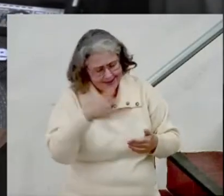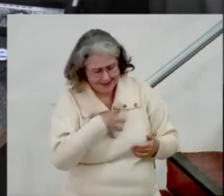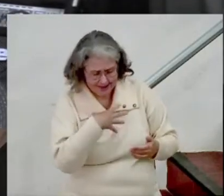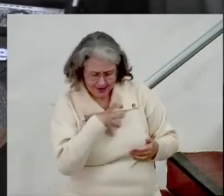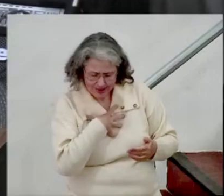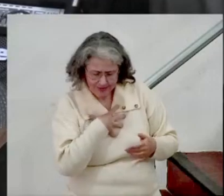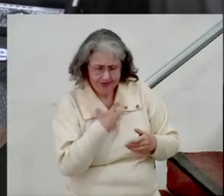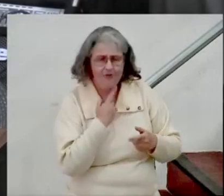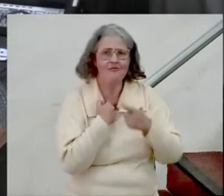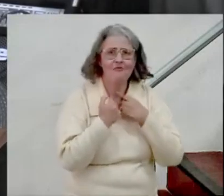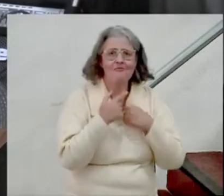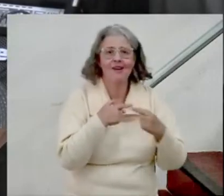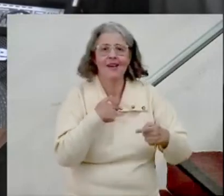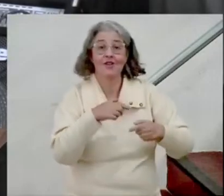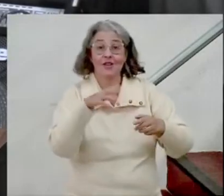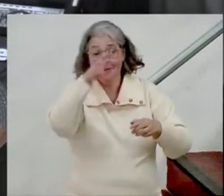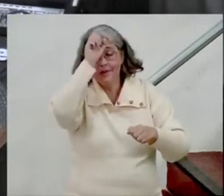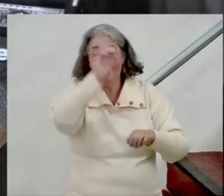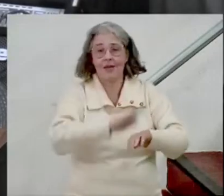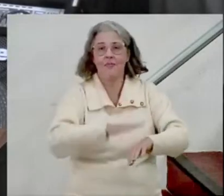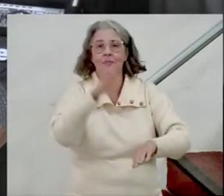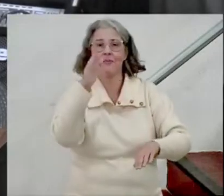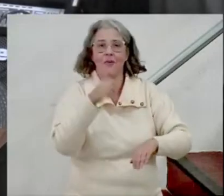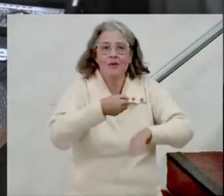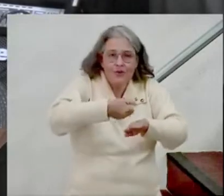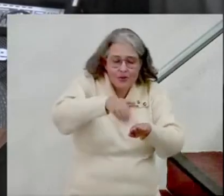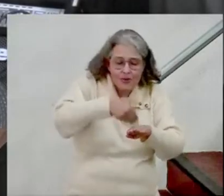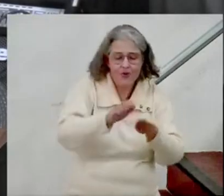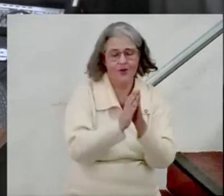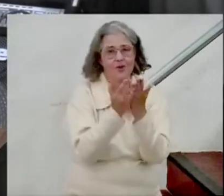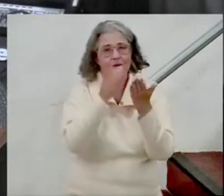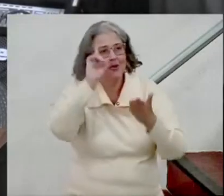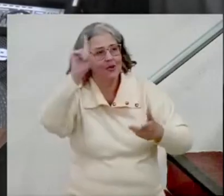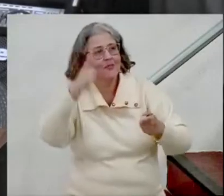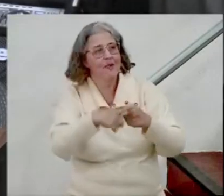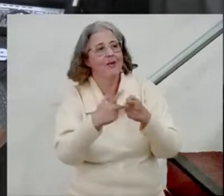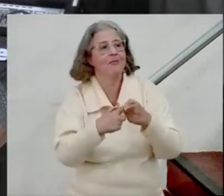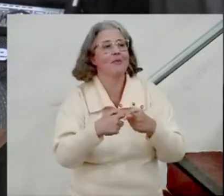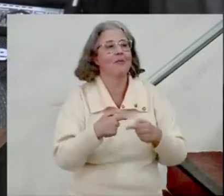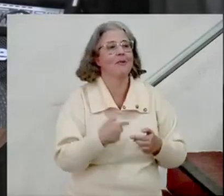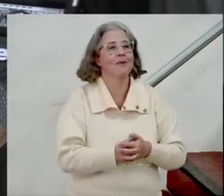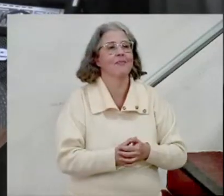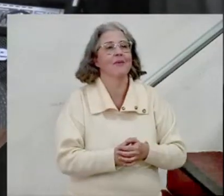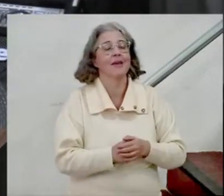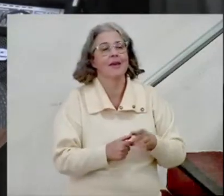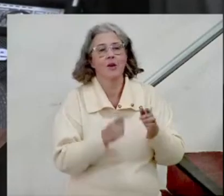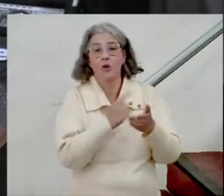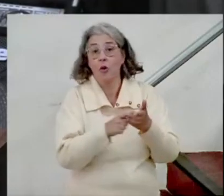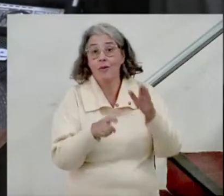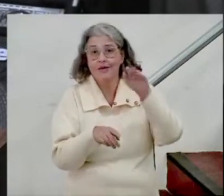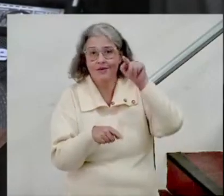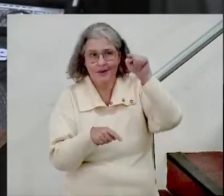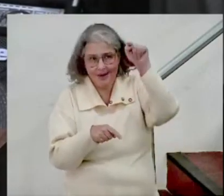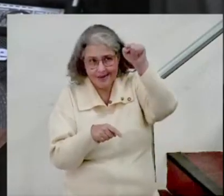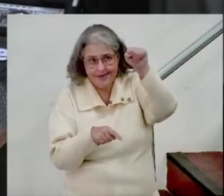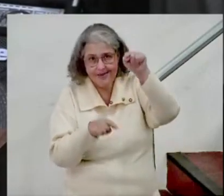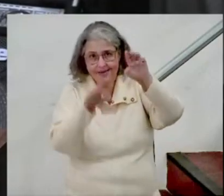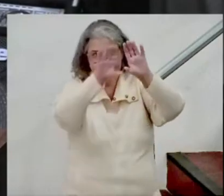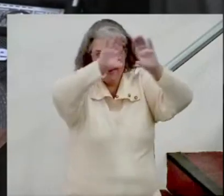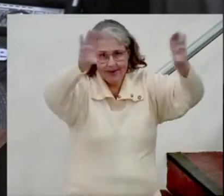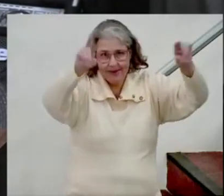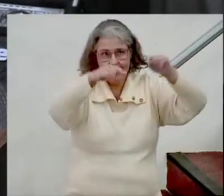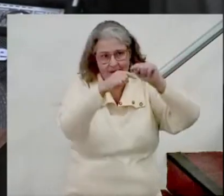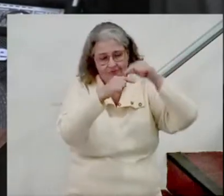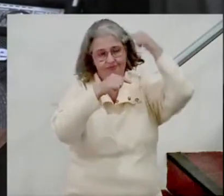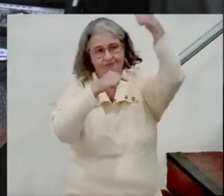jovens na sala que funcionava, onde hoje é a galeria deste salão social ali, né? Ali em cima. E por conta das coisas que eu fui despertado